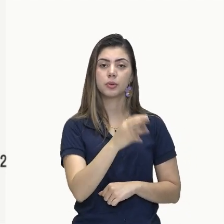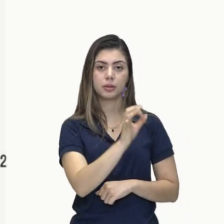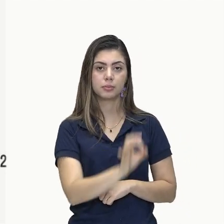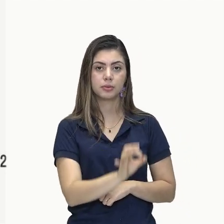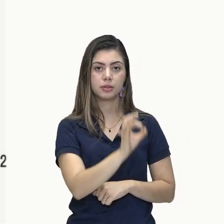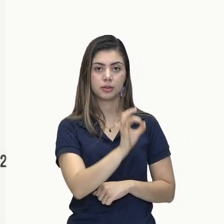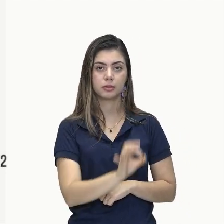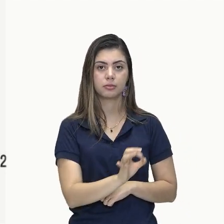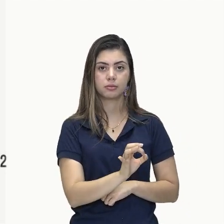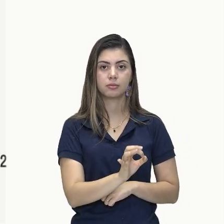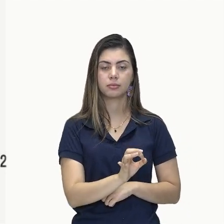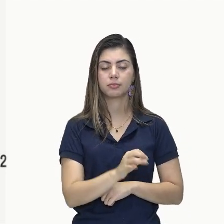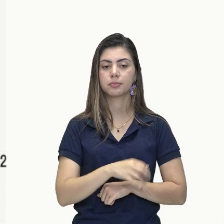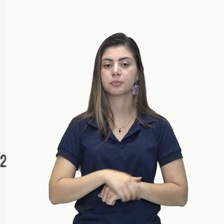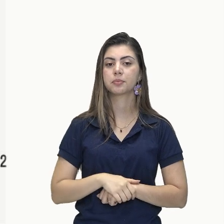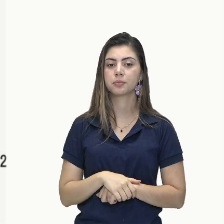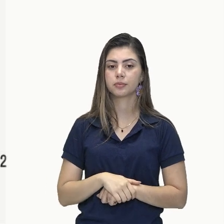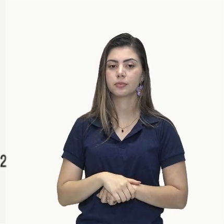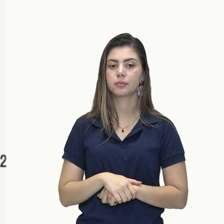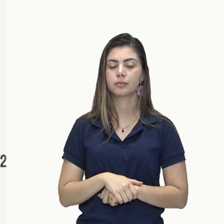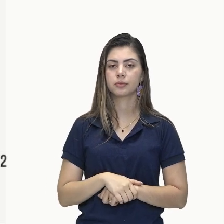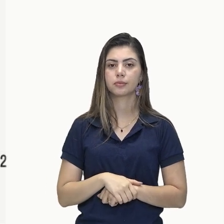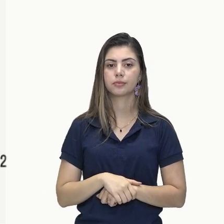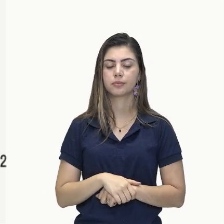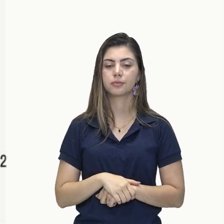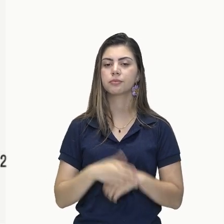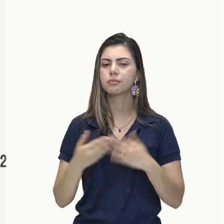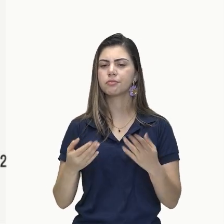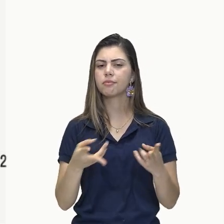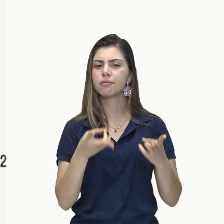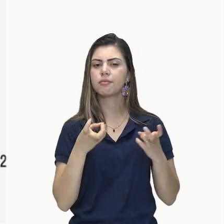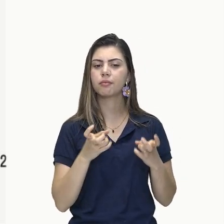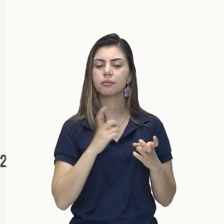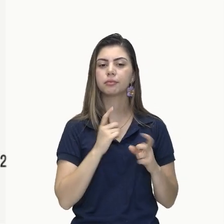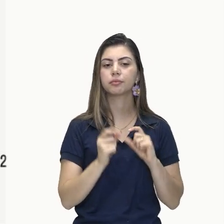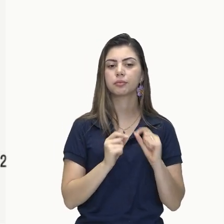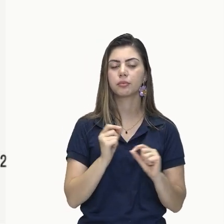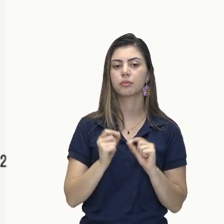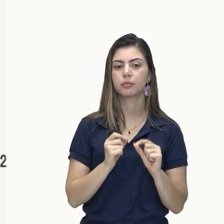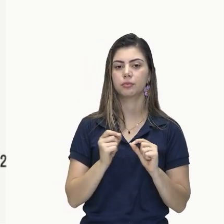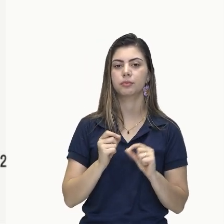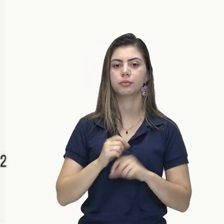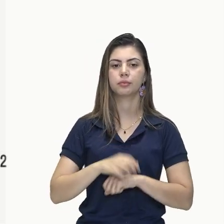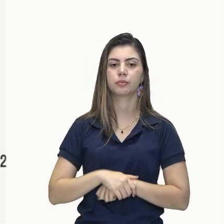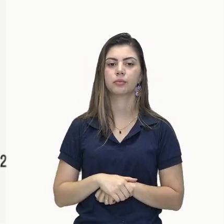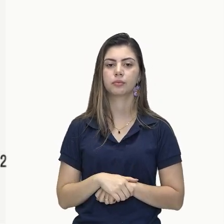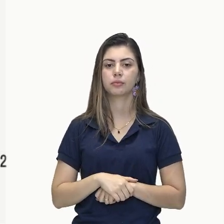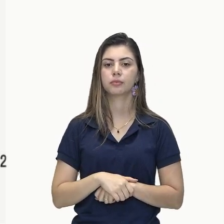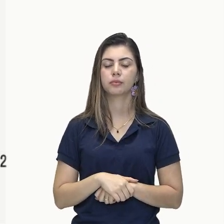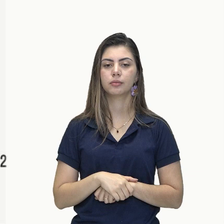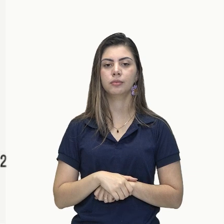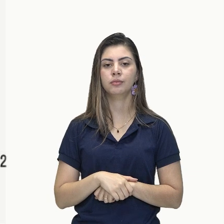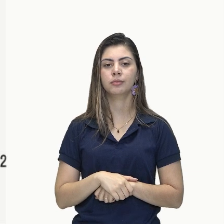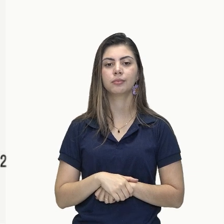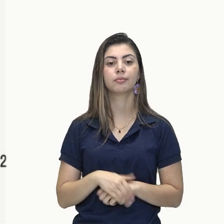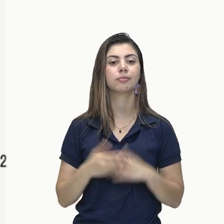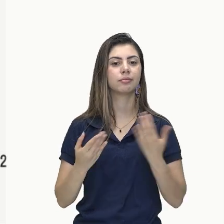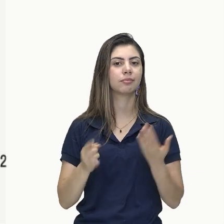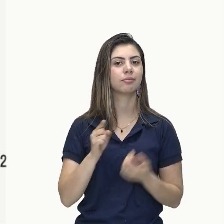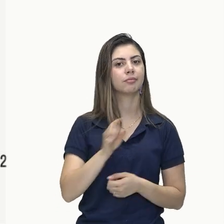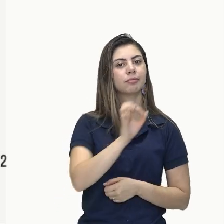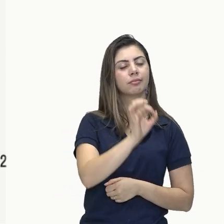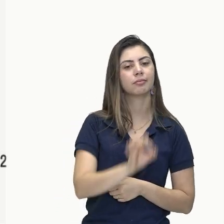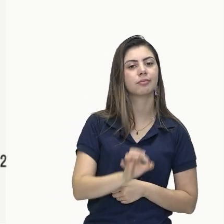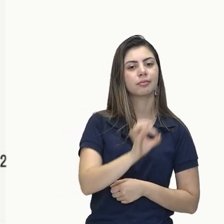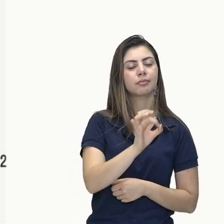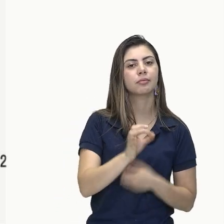31,24%. E aí, observem que a partir do ano, essa taxa ela foi se